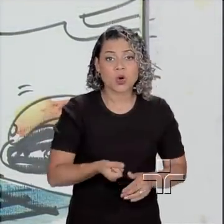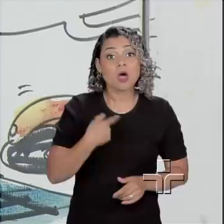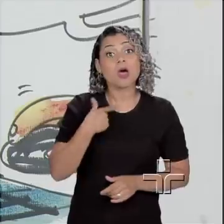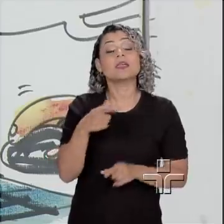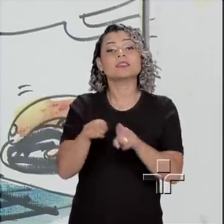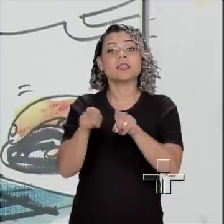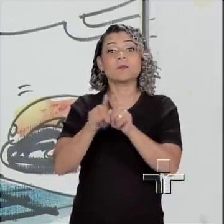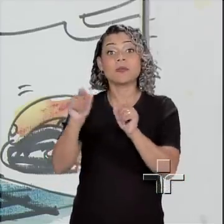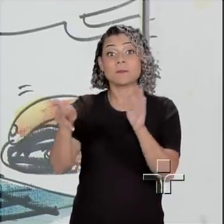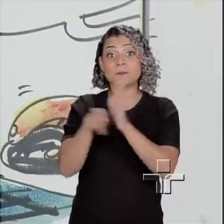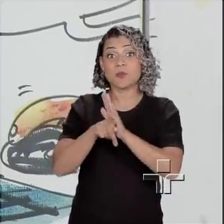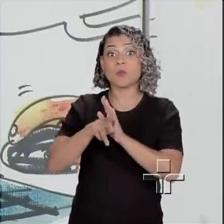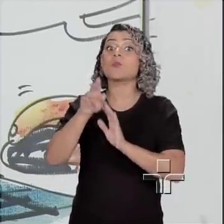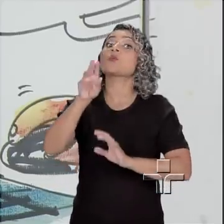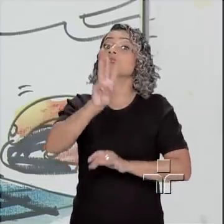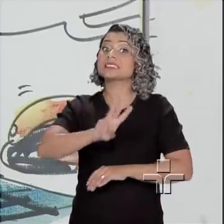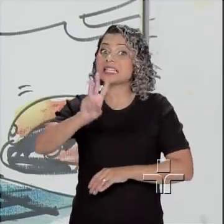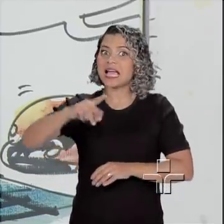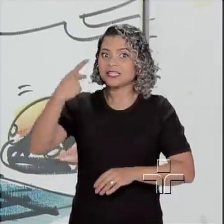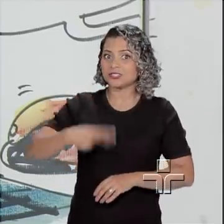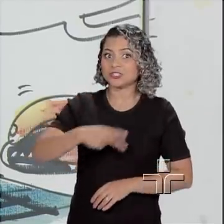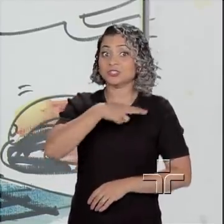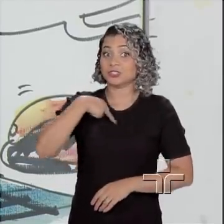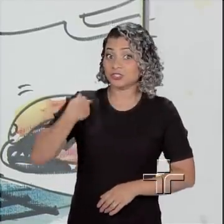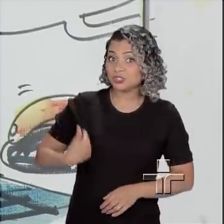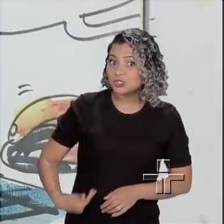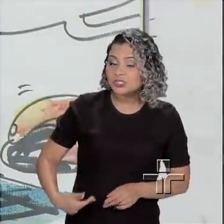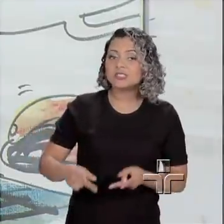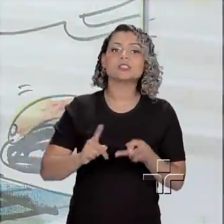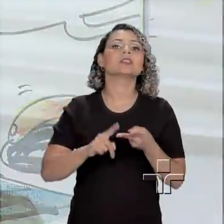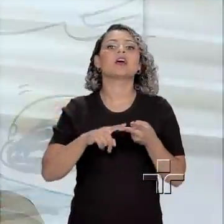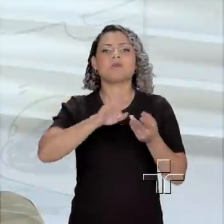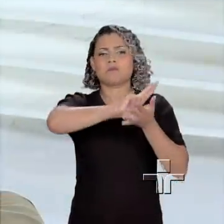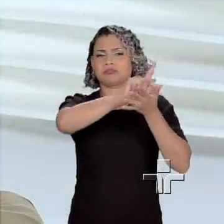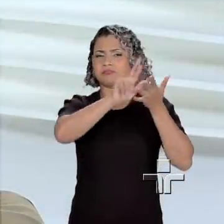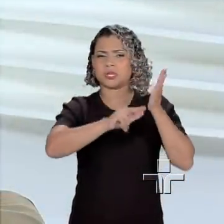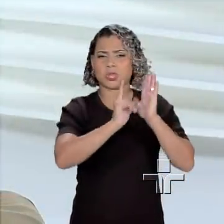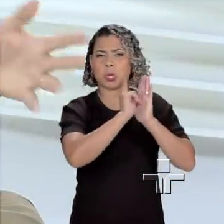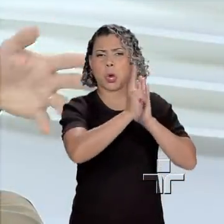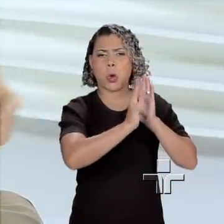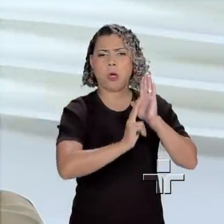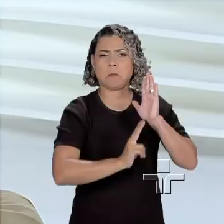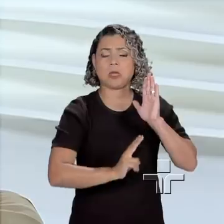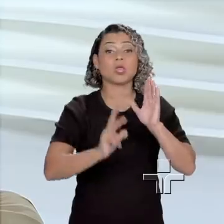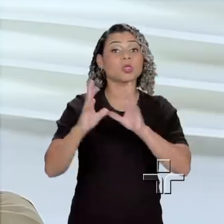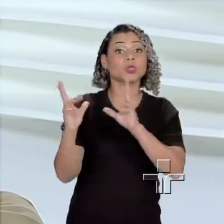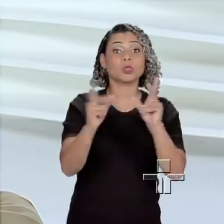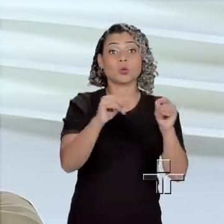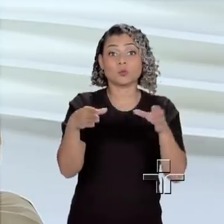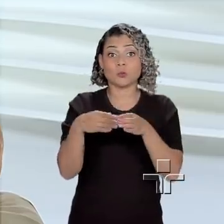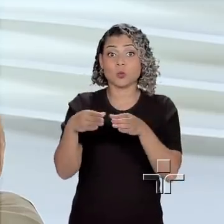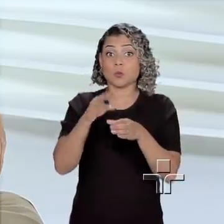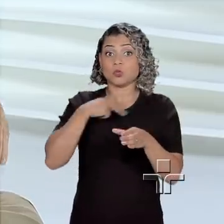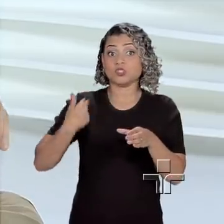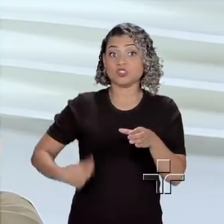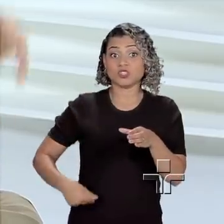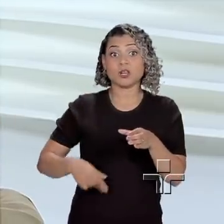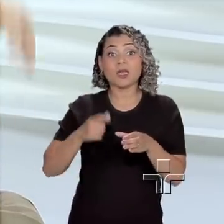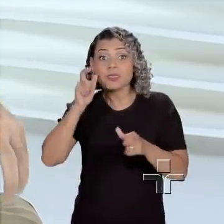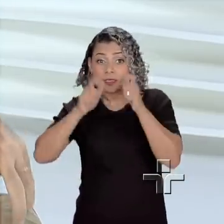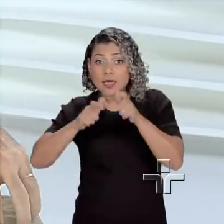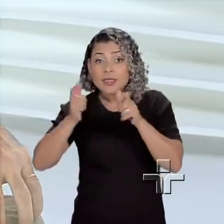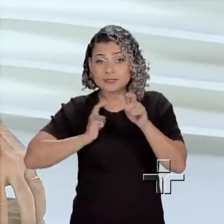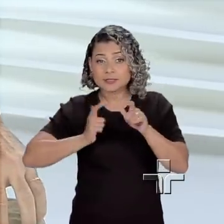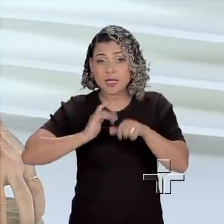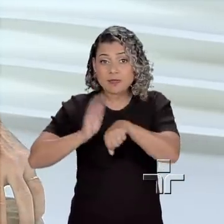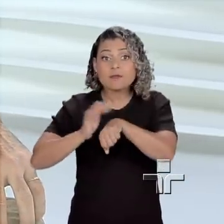web chinesas dentro da China, como WeChat, como Alibaba e todas as companhias do grupo Tencent e muitos outros, e